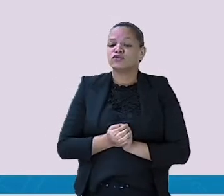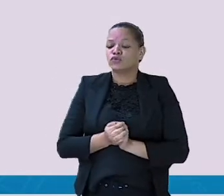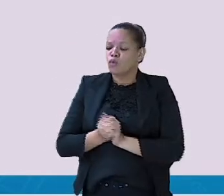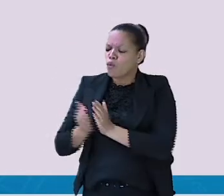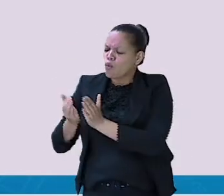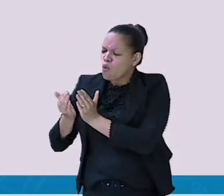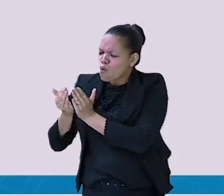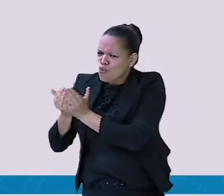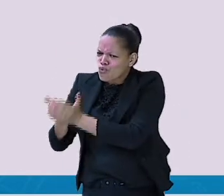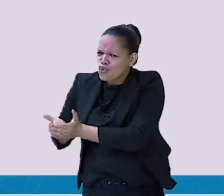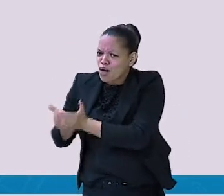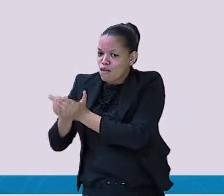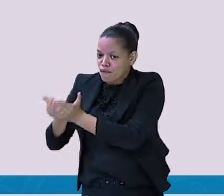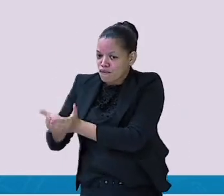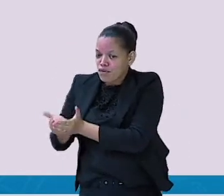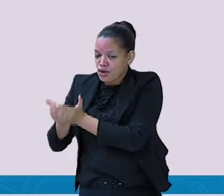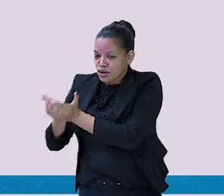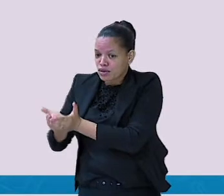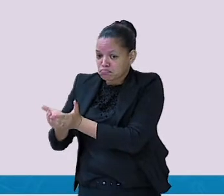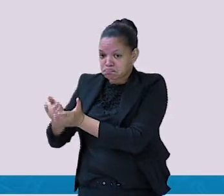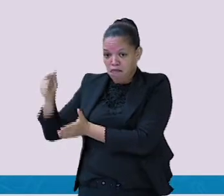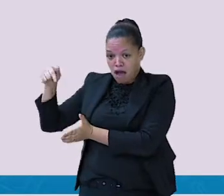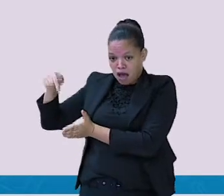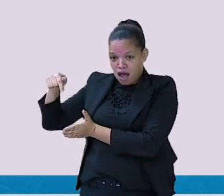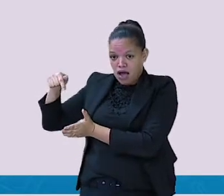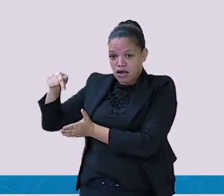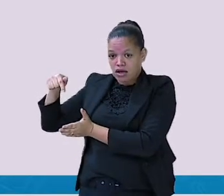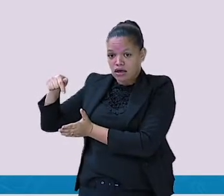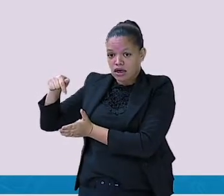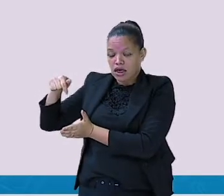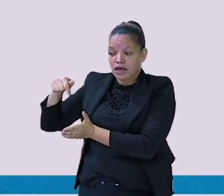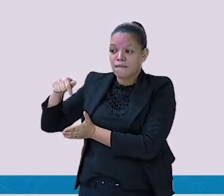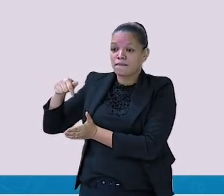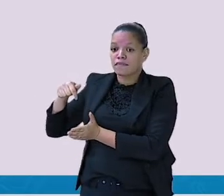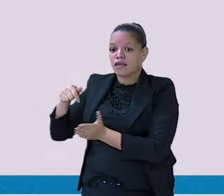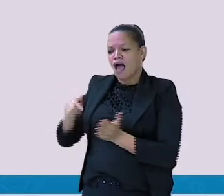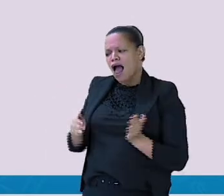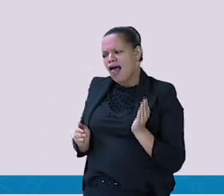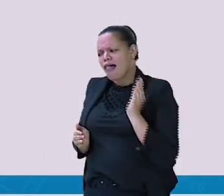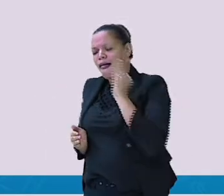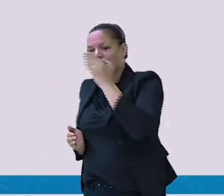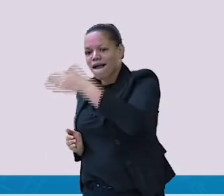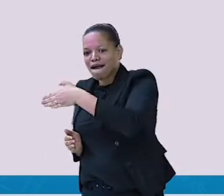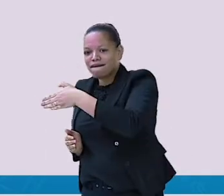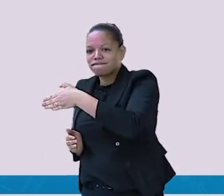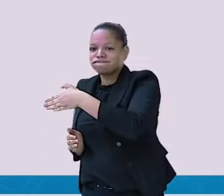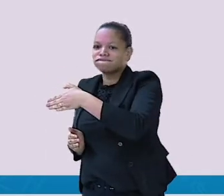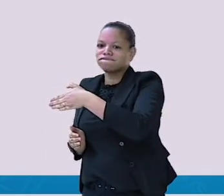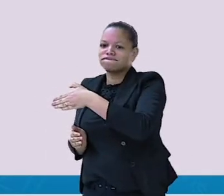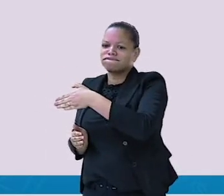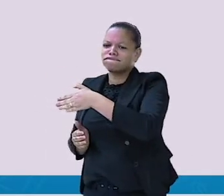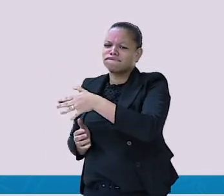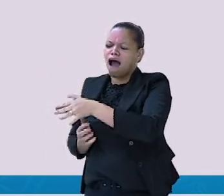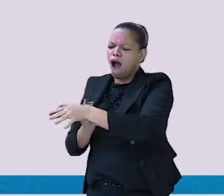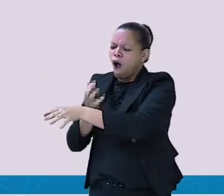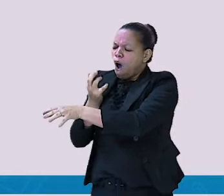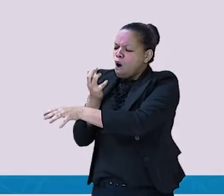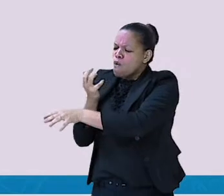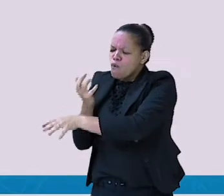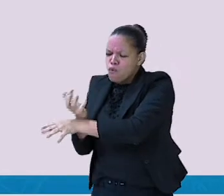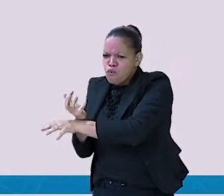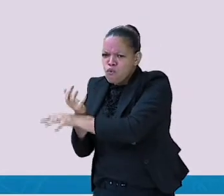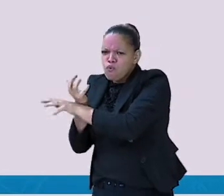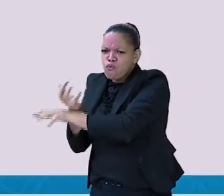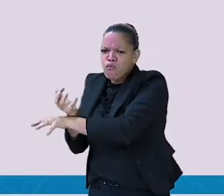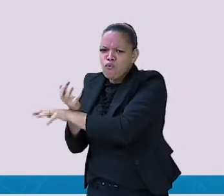navios ficariam por ali e ele ficaria mais fácil de transportar toda aquela carga, né? Que era uma carga muito grande, porque